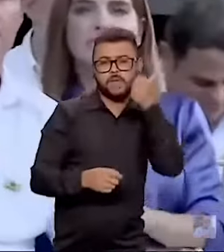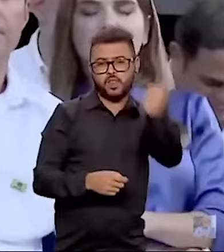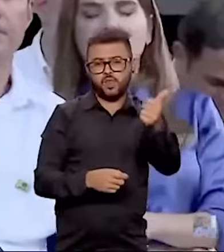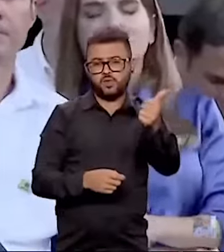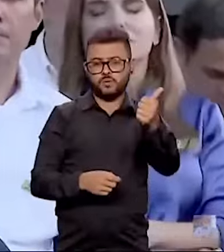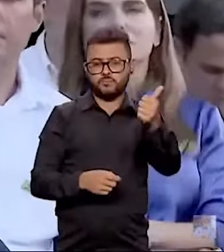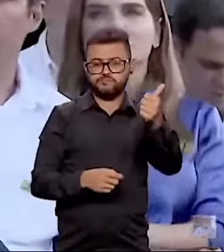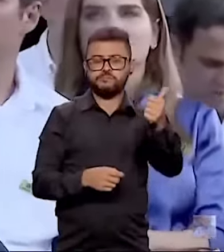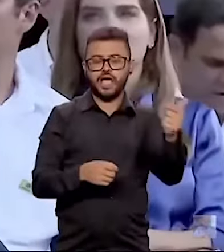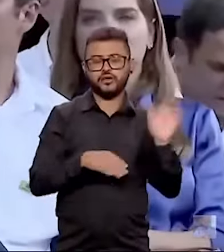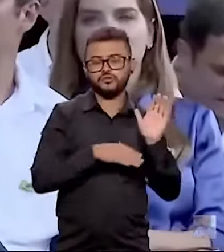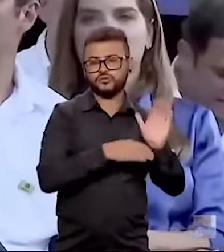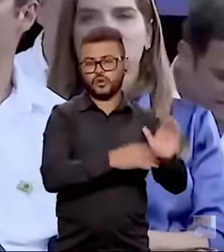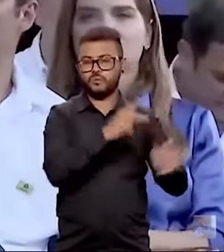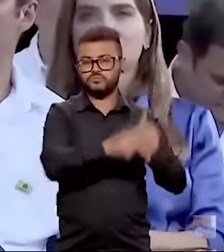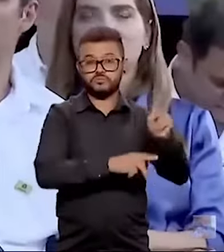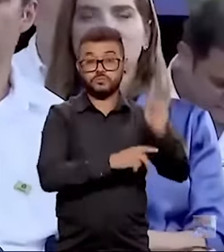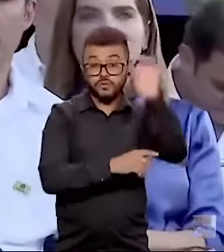para o povo brasileiro.